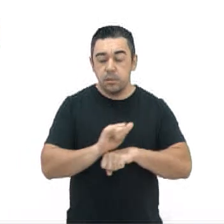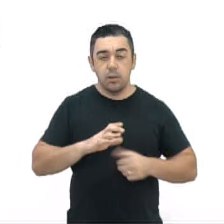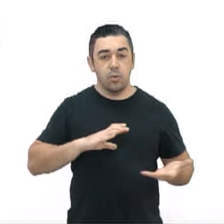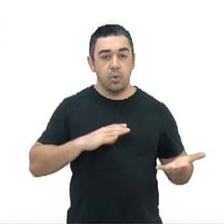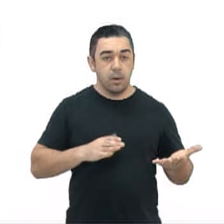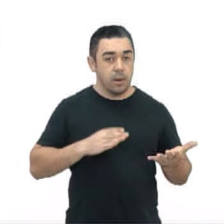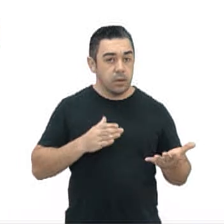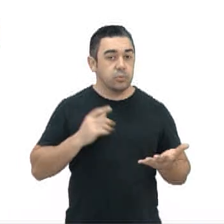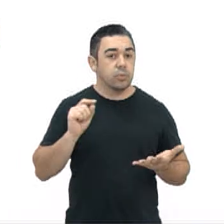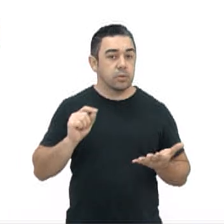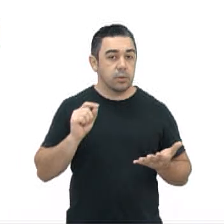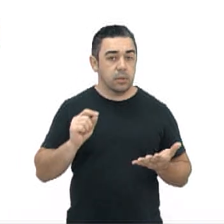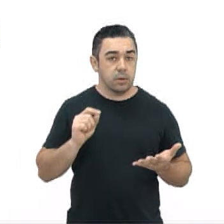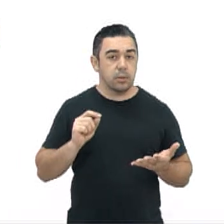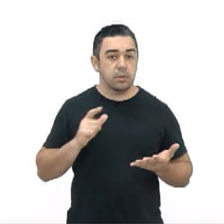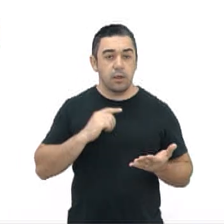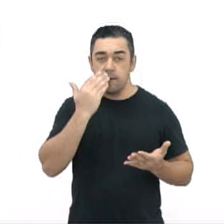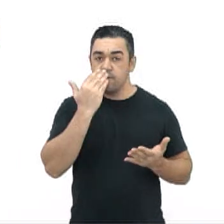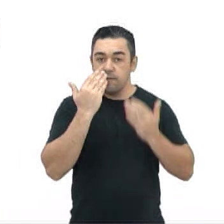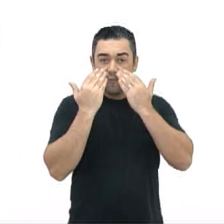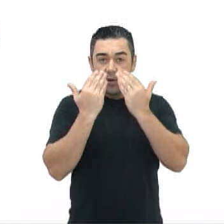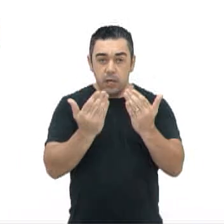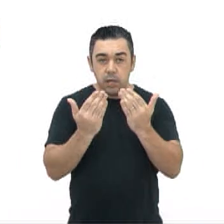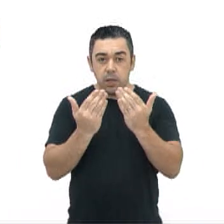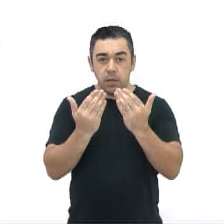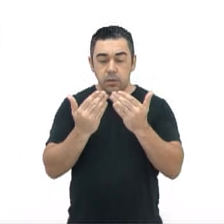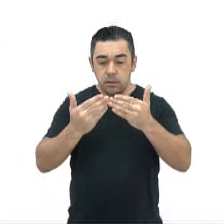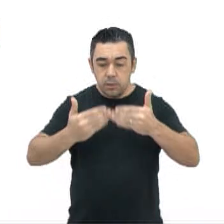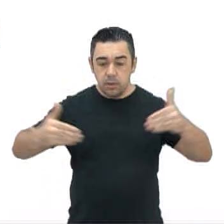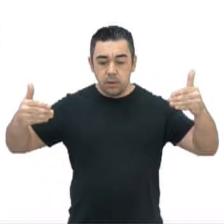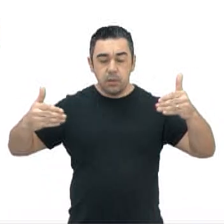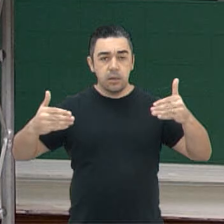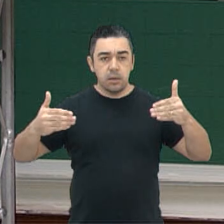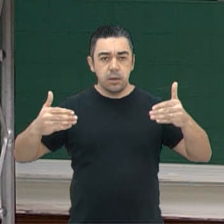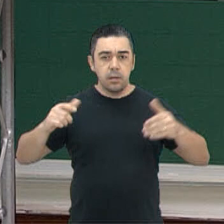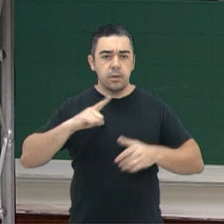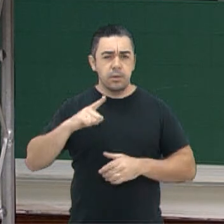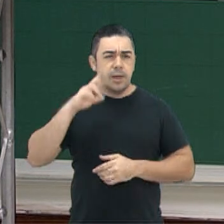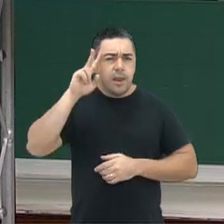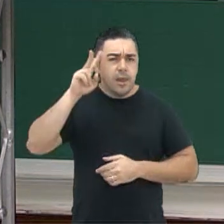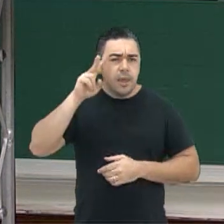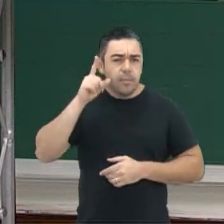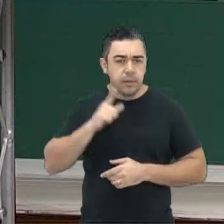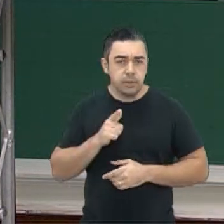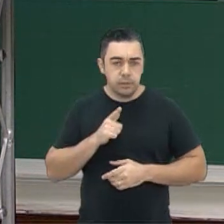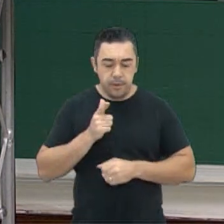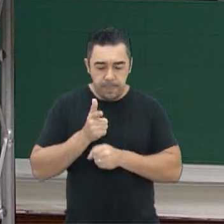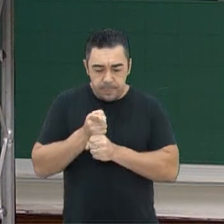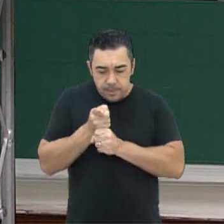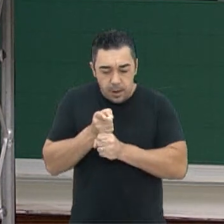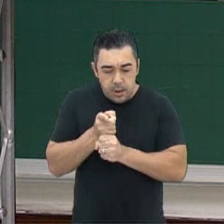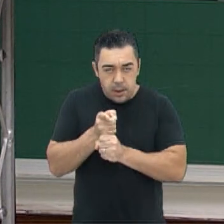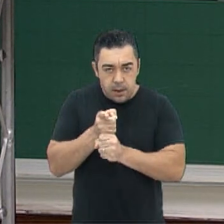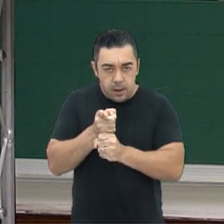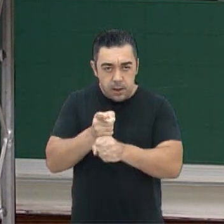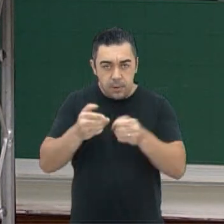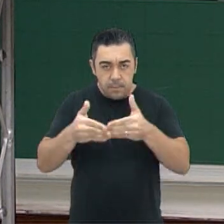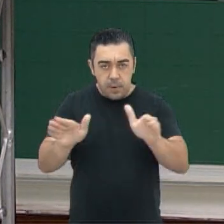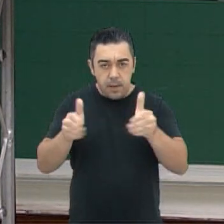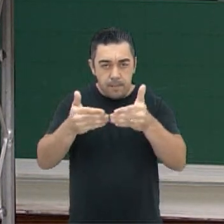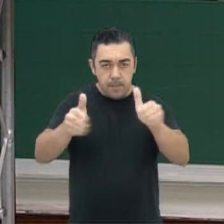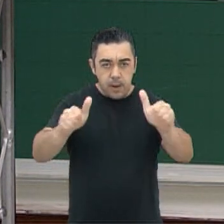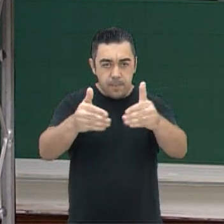corajosa, colocaram a linha de frente muito próximo da infantaria. Vamos lembrar o que era Blitzkrieg. Vocês viram, ataque tanque,